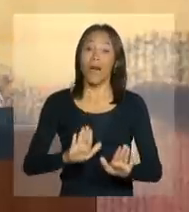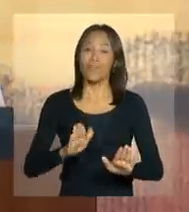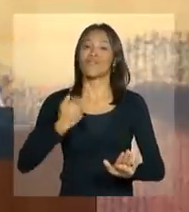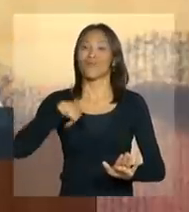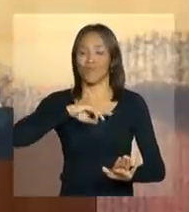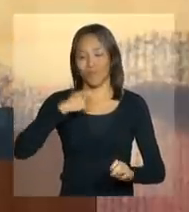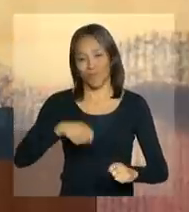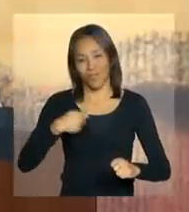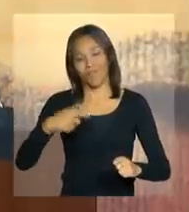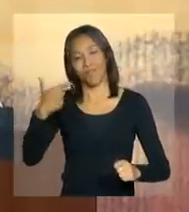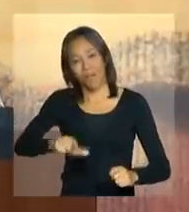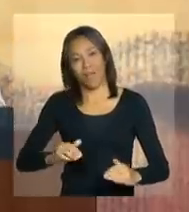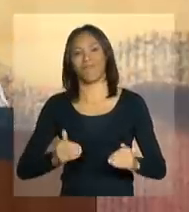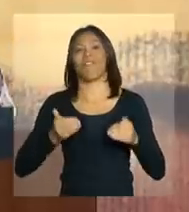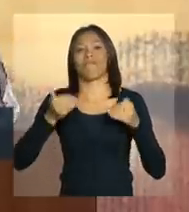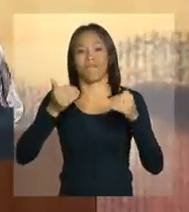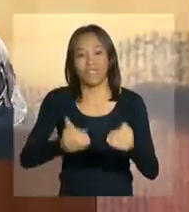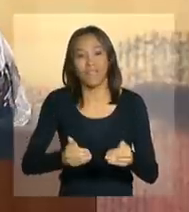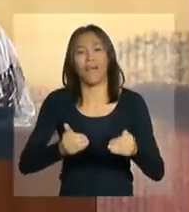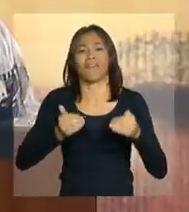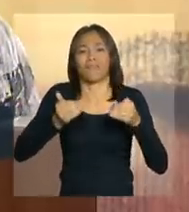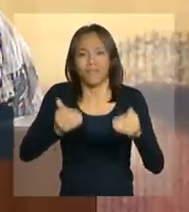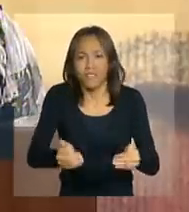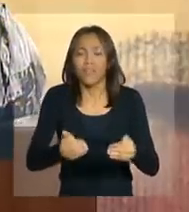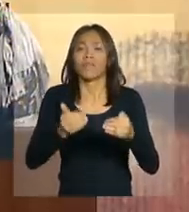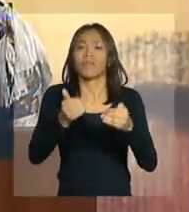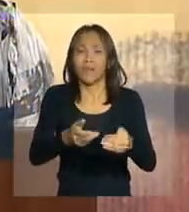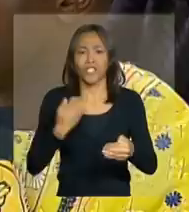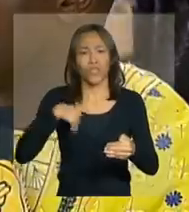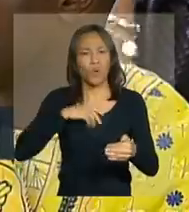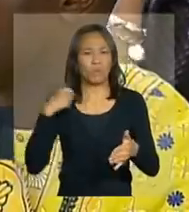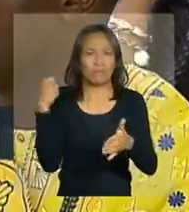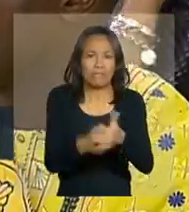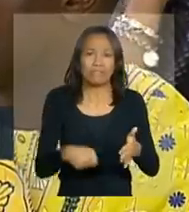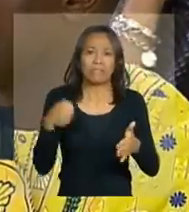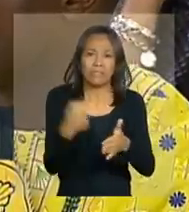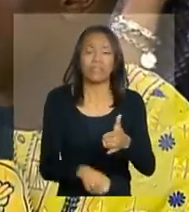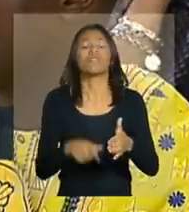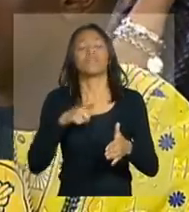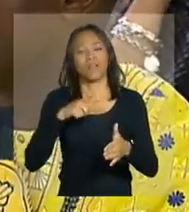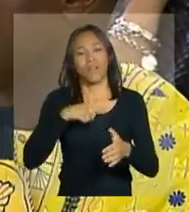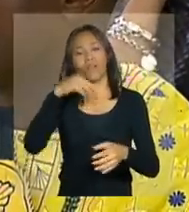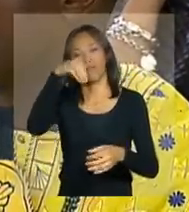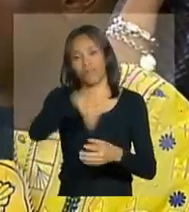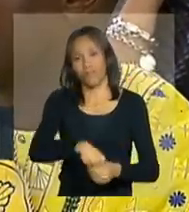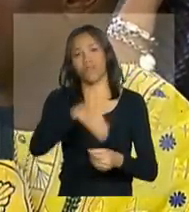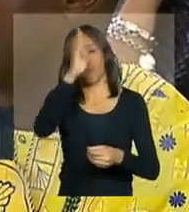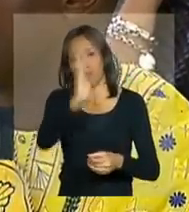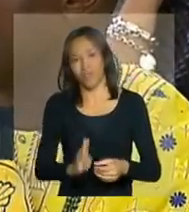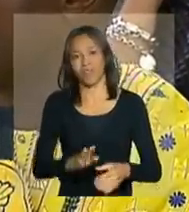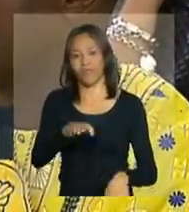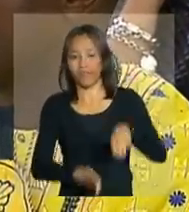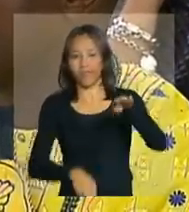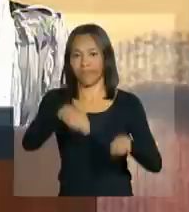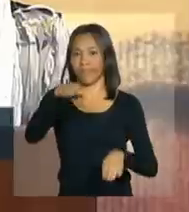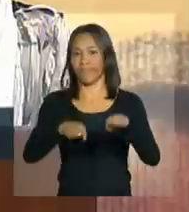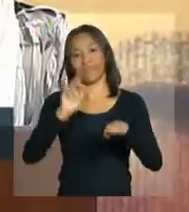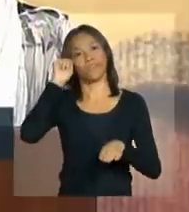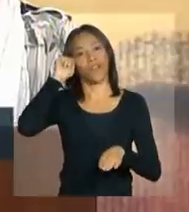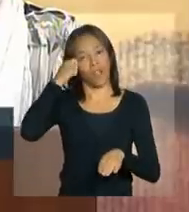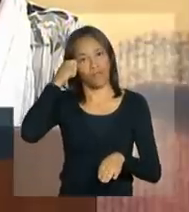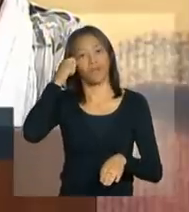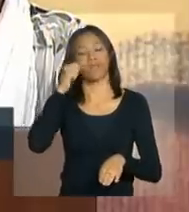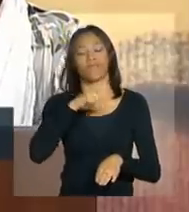avançar mais para vencer as persistentes desigualdades raciais no Brasil para